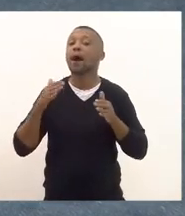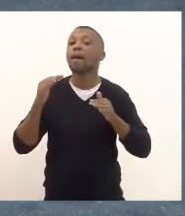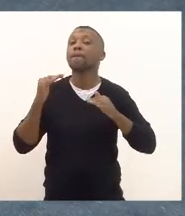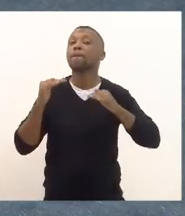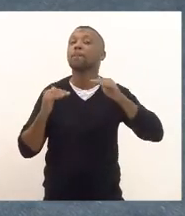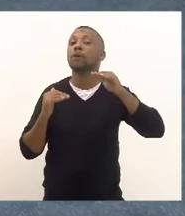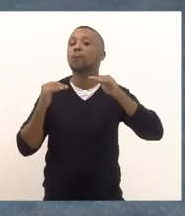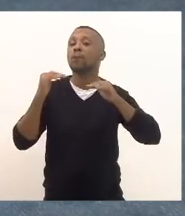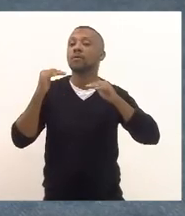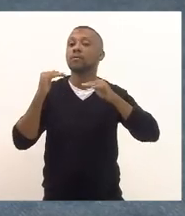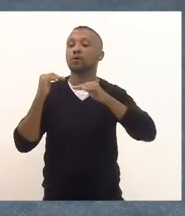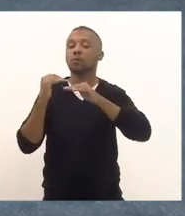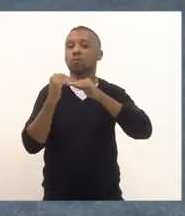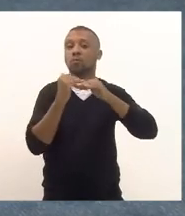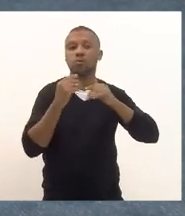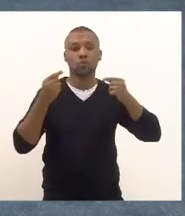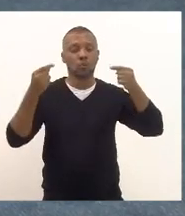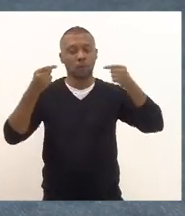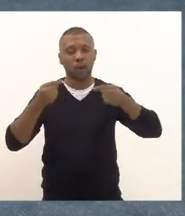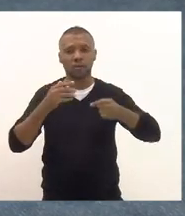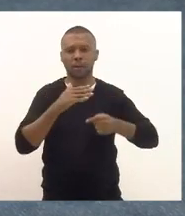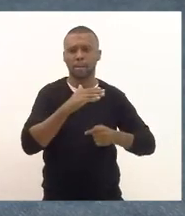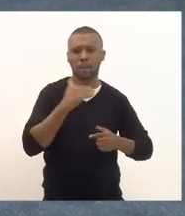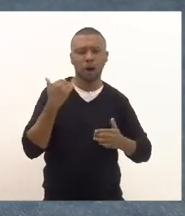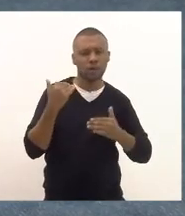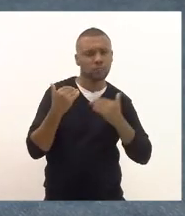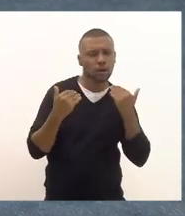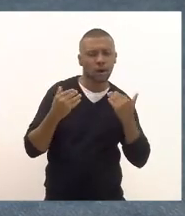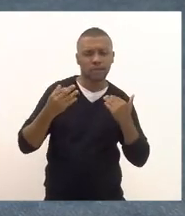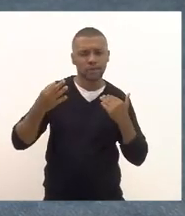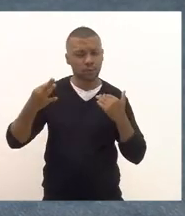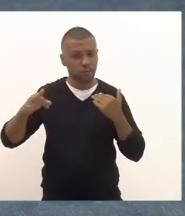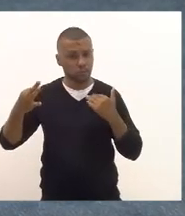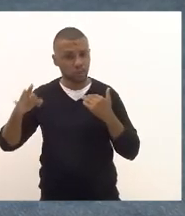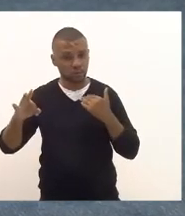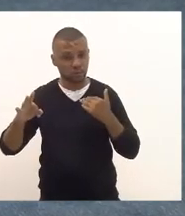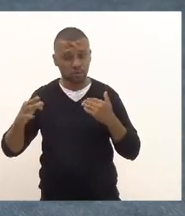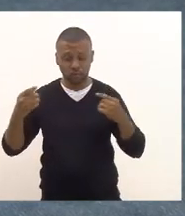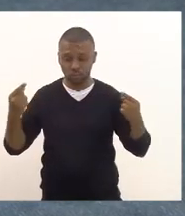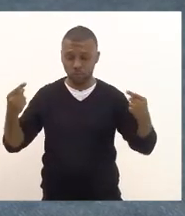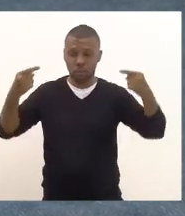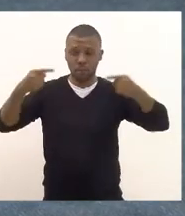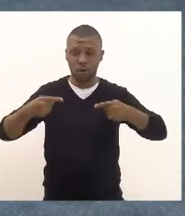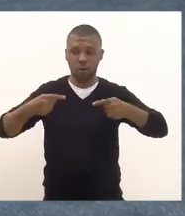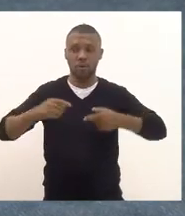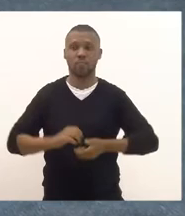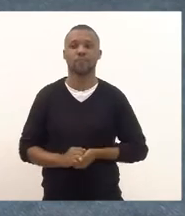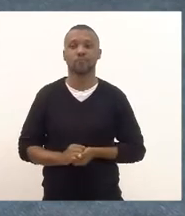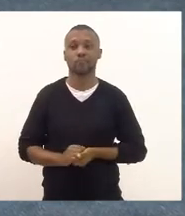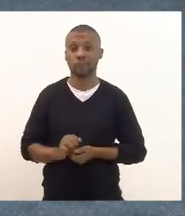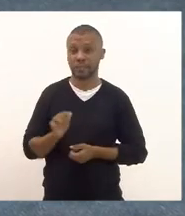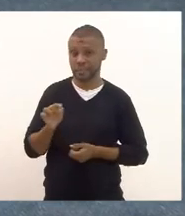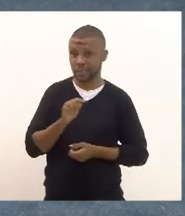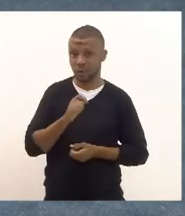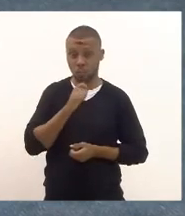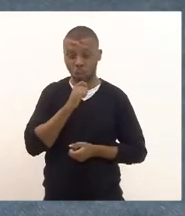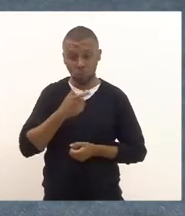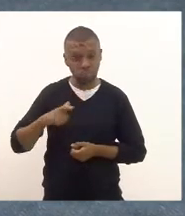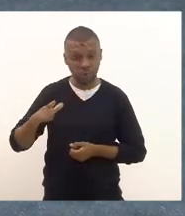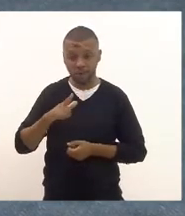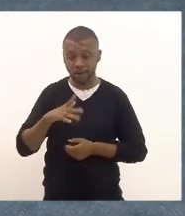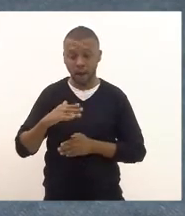não combate entre mortos e feridos de um lado e de outro Olá neste caso não houve nenhuma